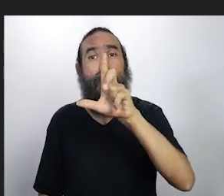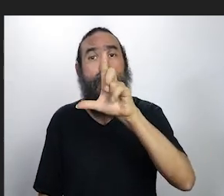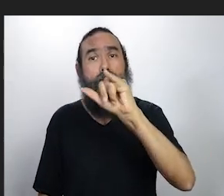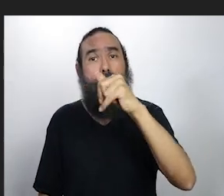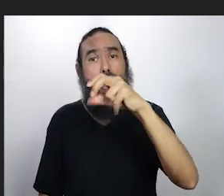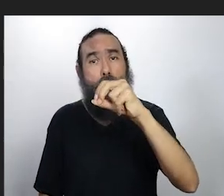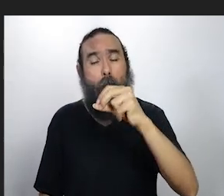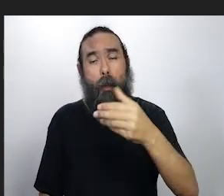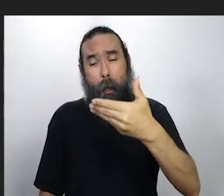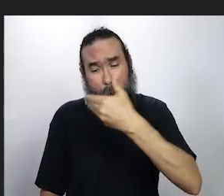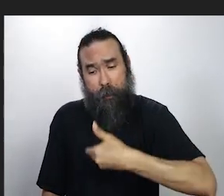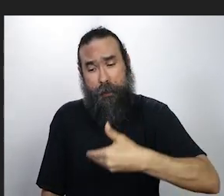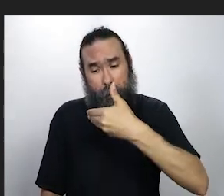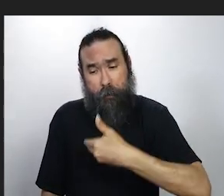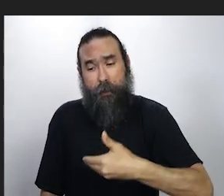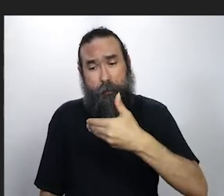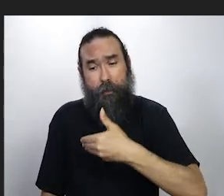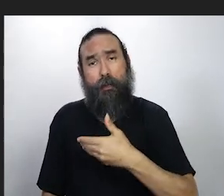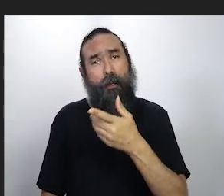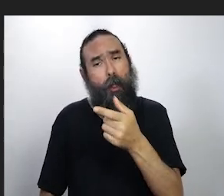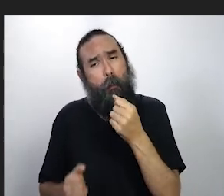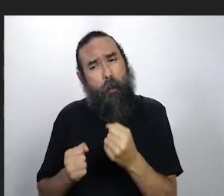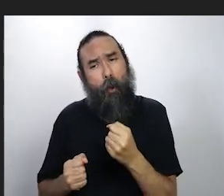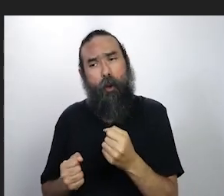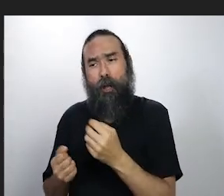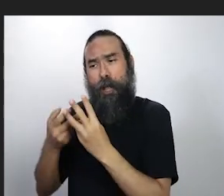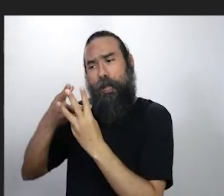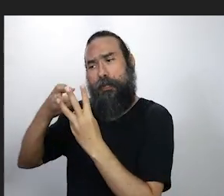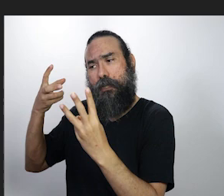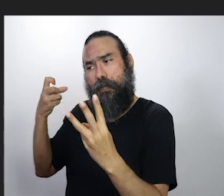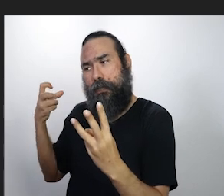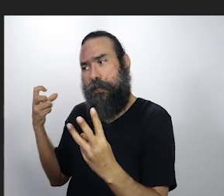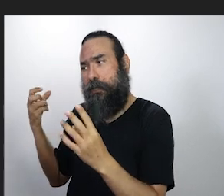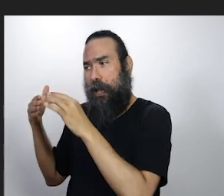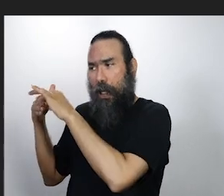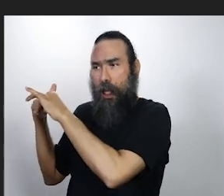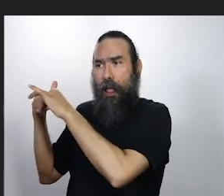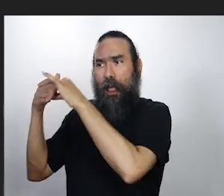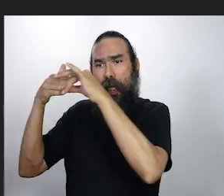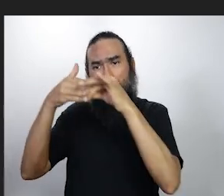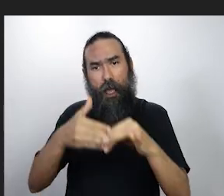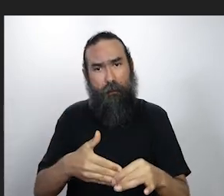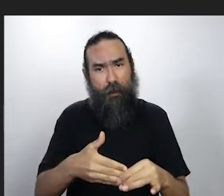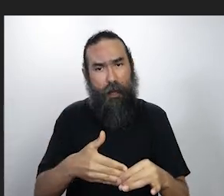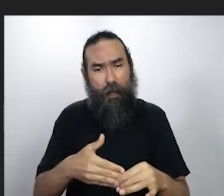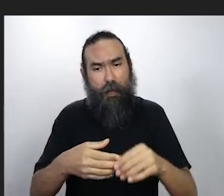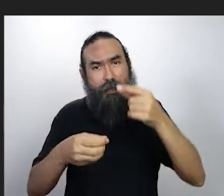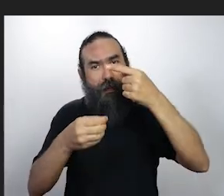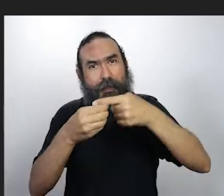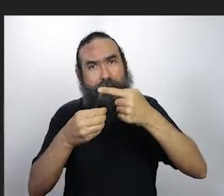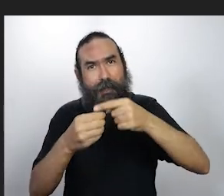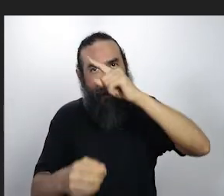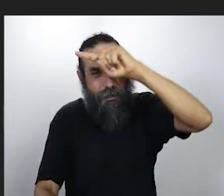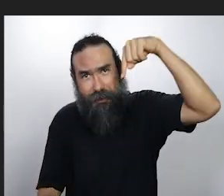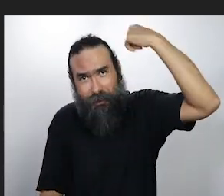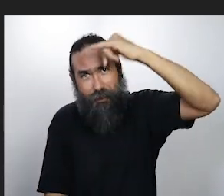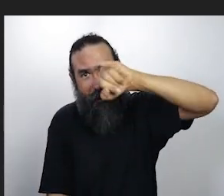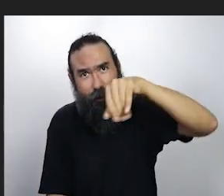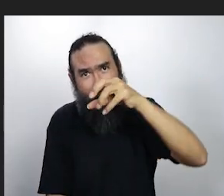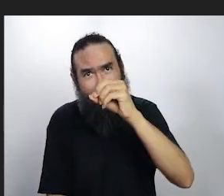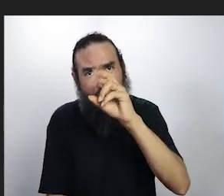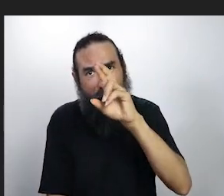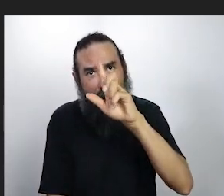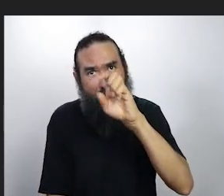que era só ocorria na vila o encontro. Então, eu levava 5, 6, 7 pessoas que ficavam na